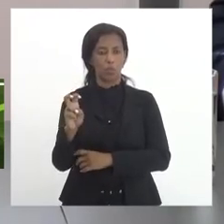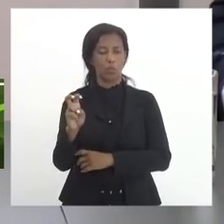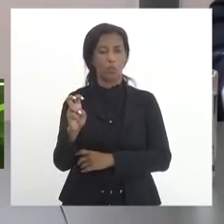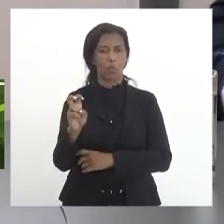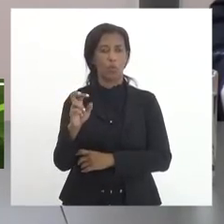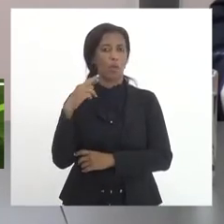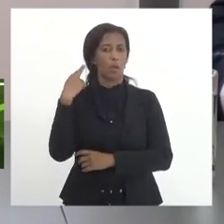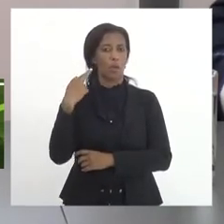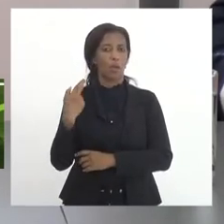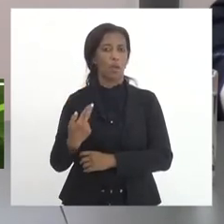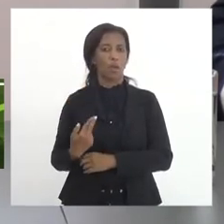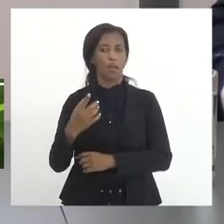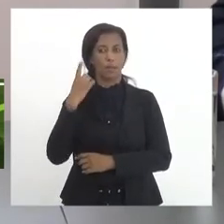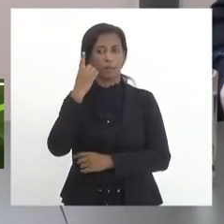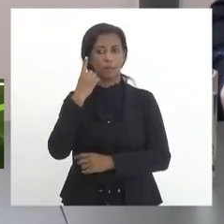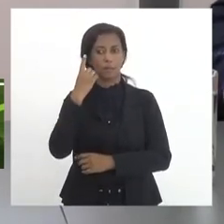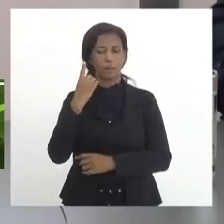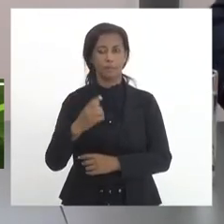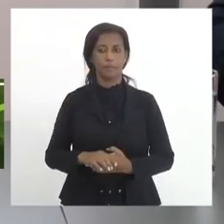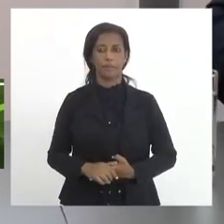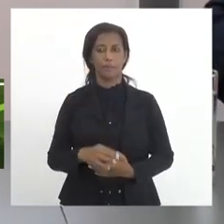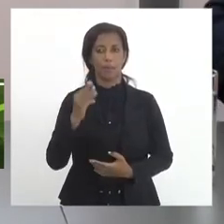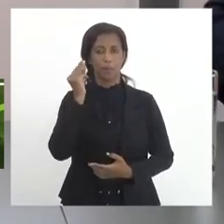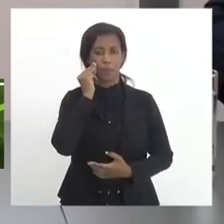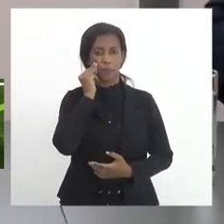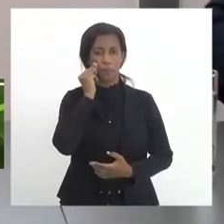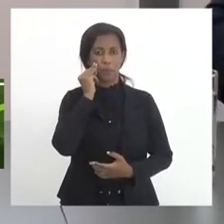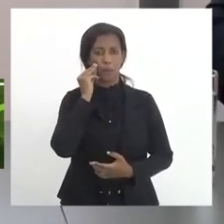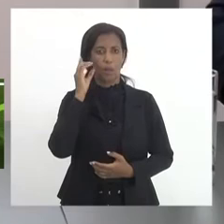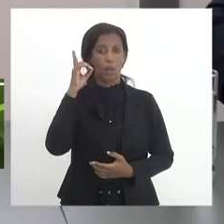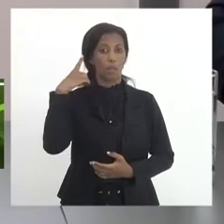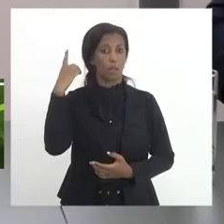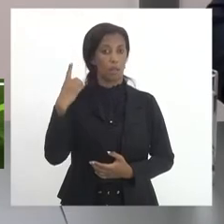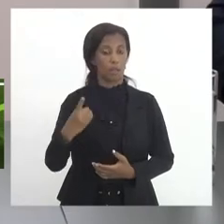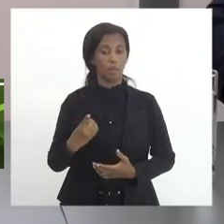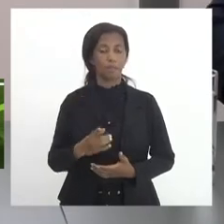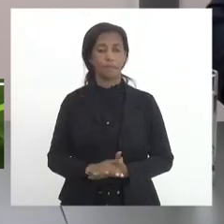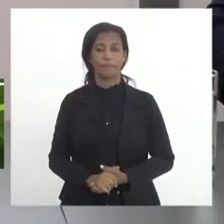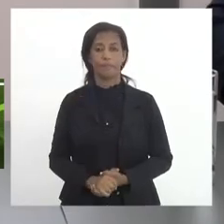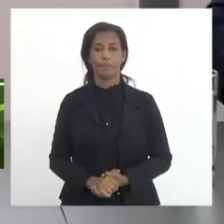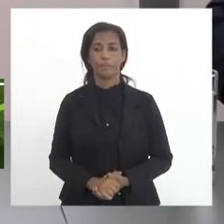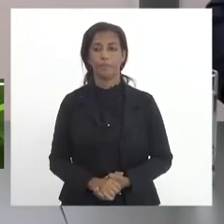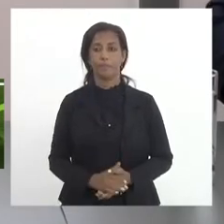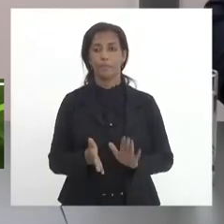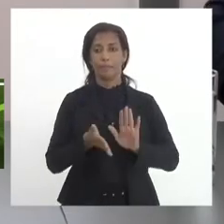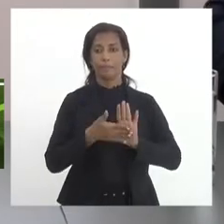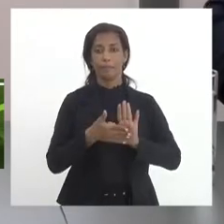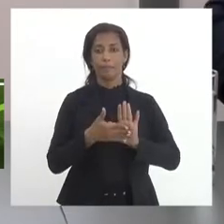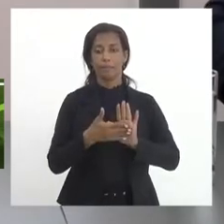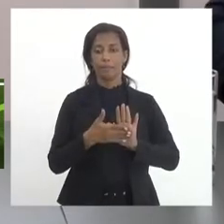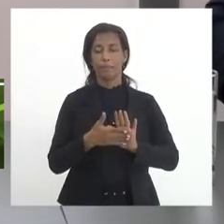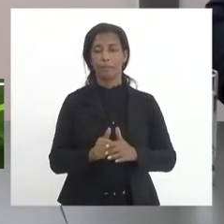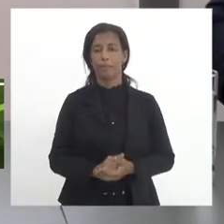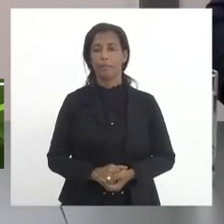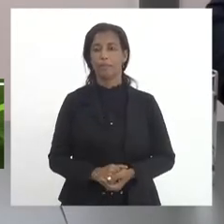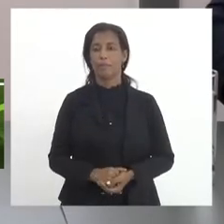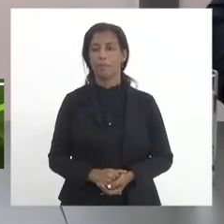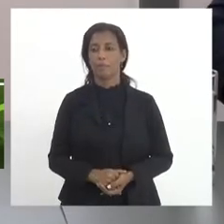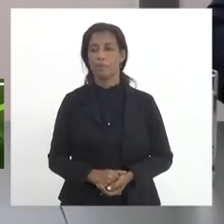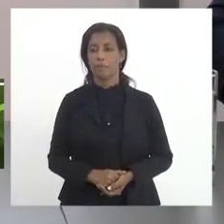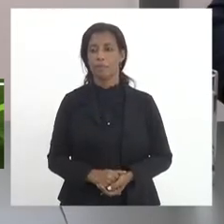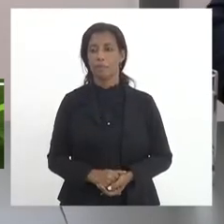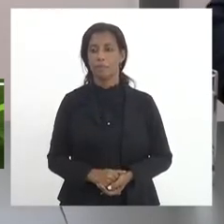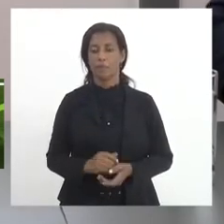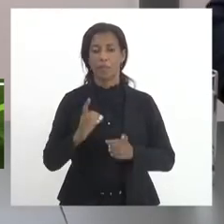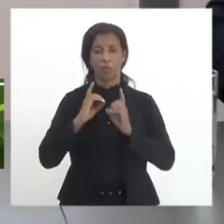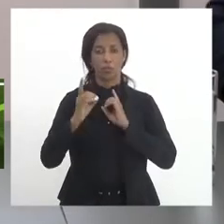deputada Renata, deputadas Renata Souza, Mônica Francisco e Dani Monteiro, o parecer é pela injuridicidade.